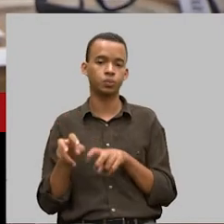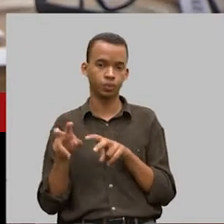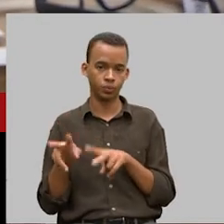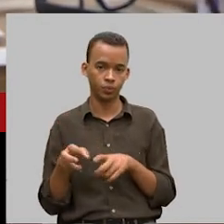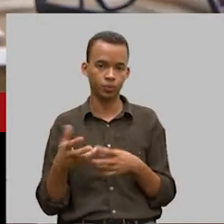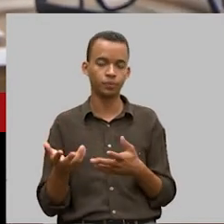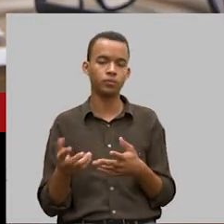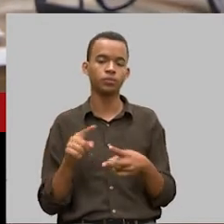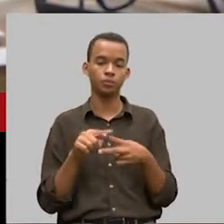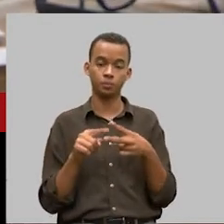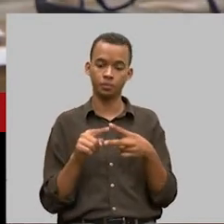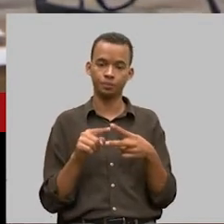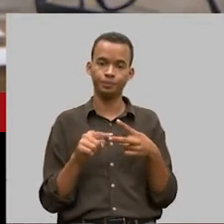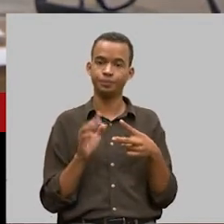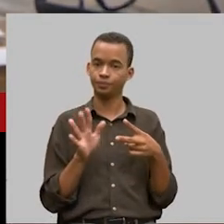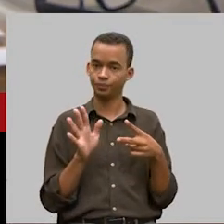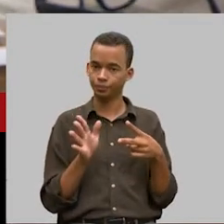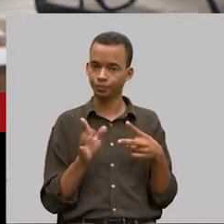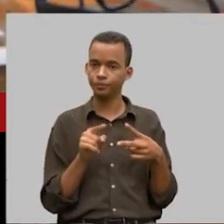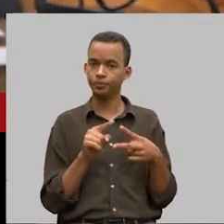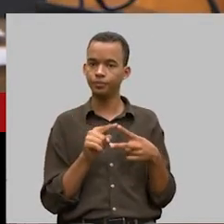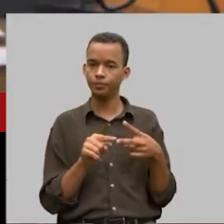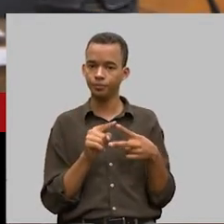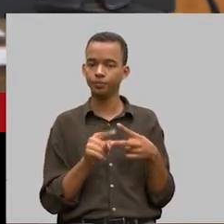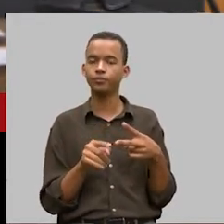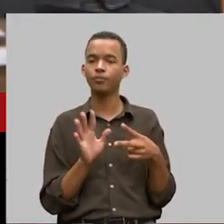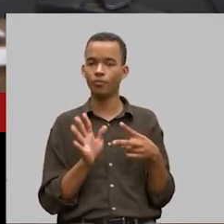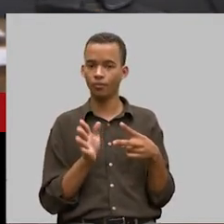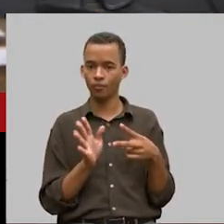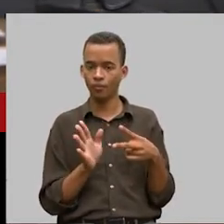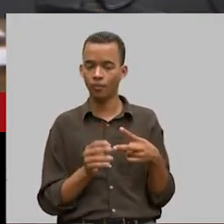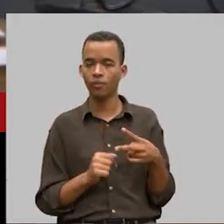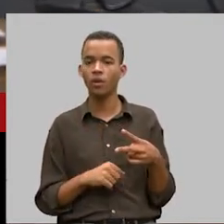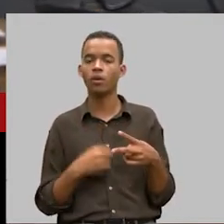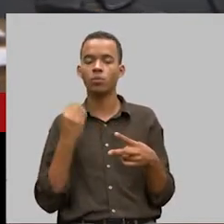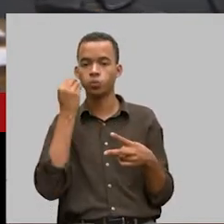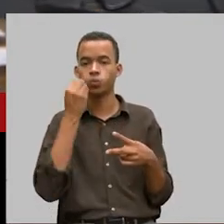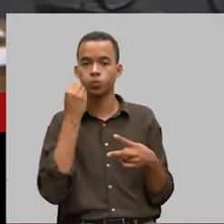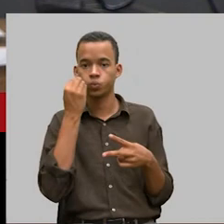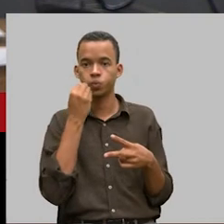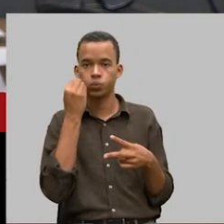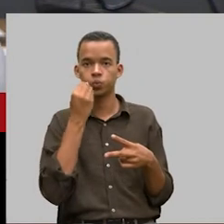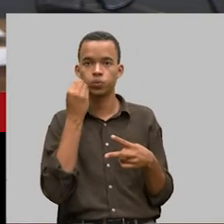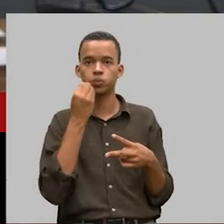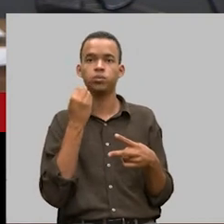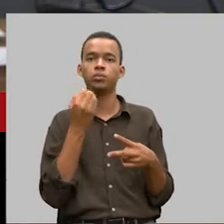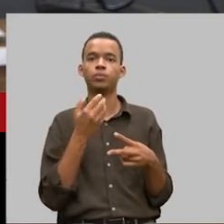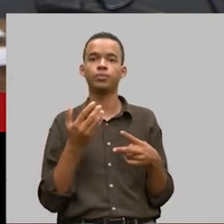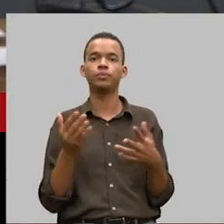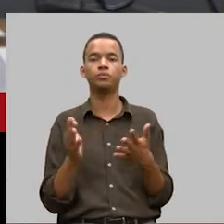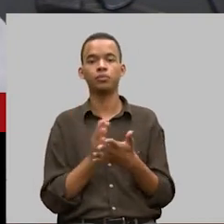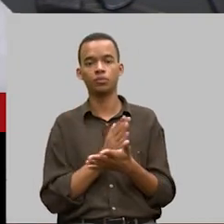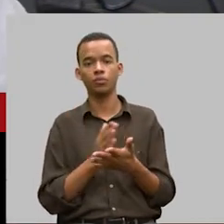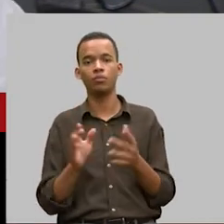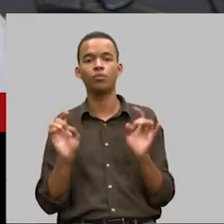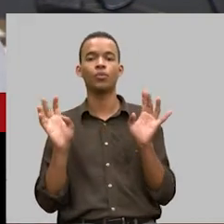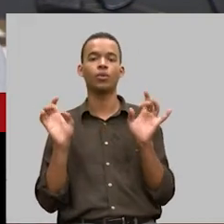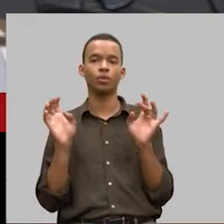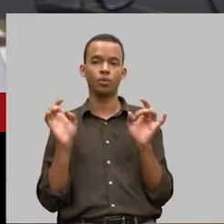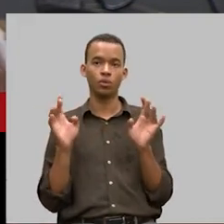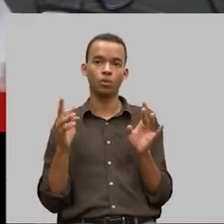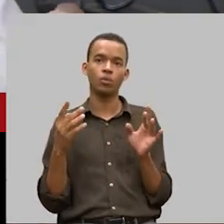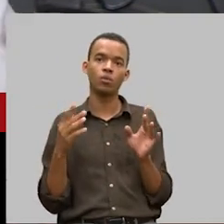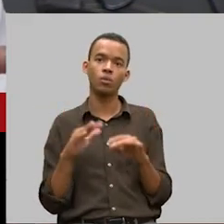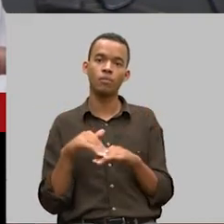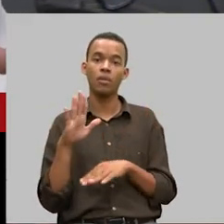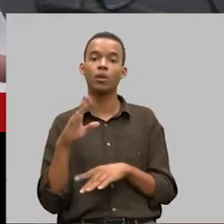E teve dificuldade e agora tá retomando E alguém que às vezes eu posso dizer que é mais privilegiado porque ele vai agora eh